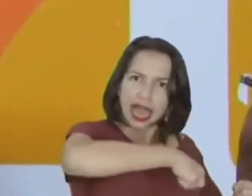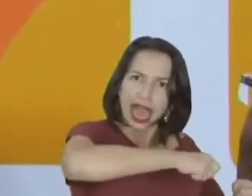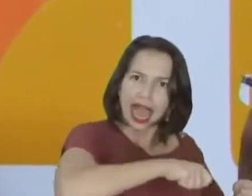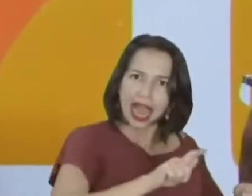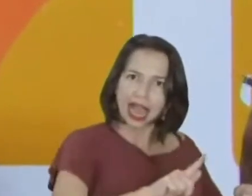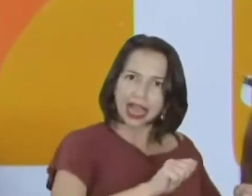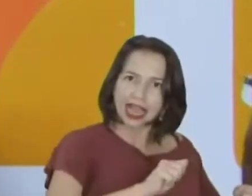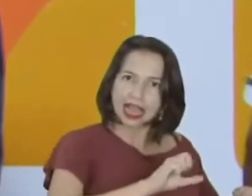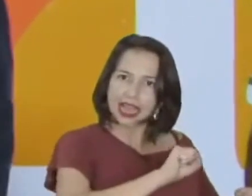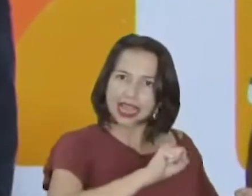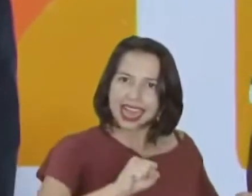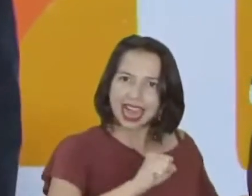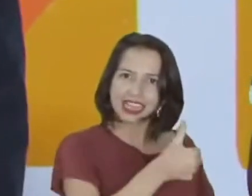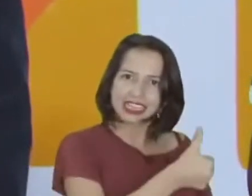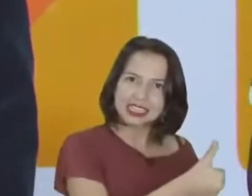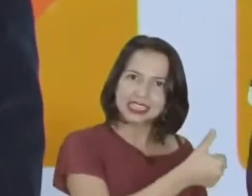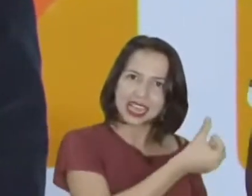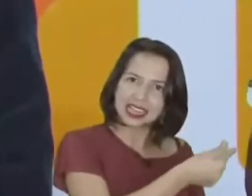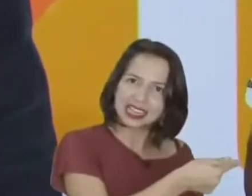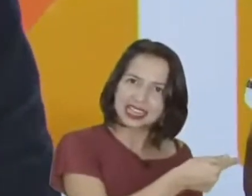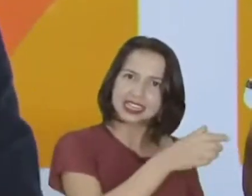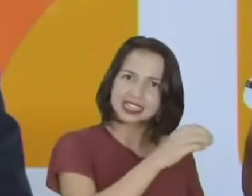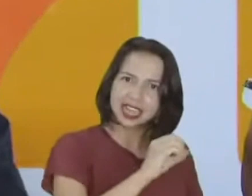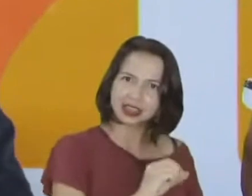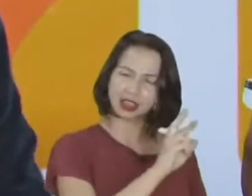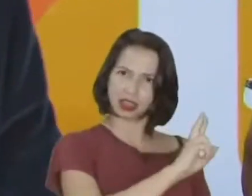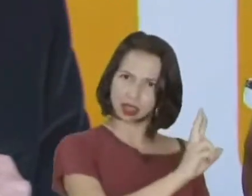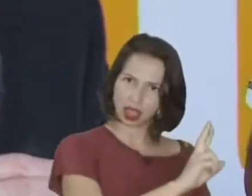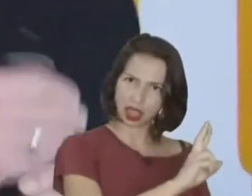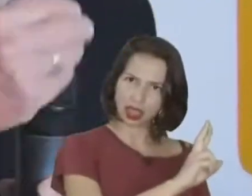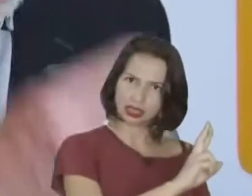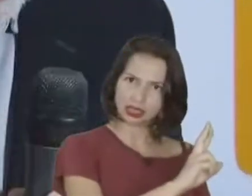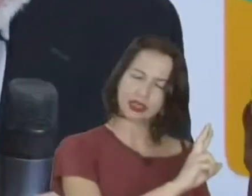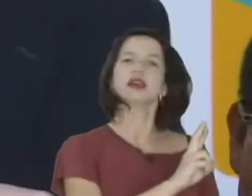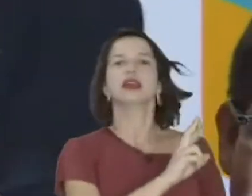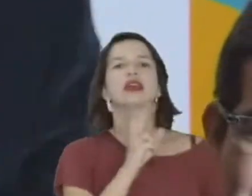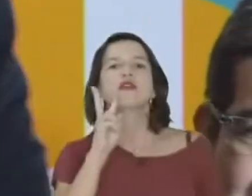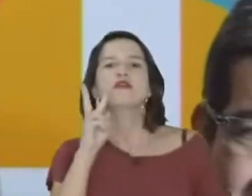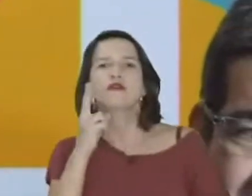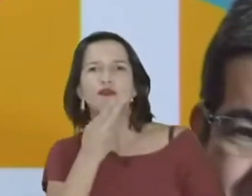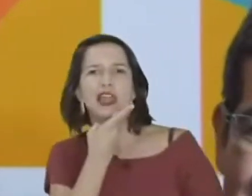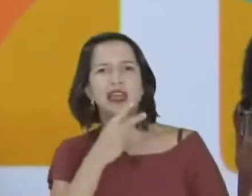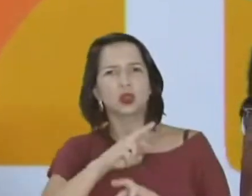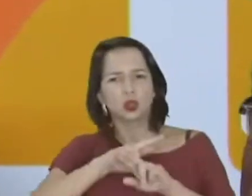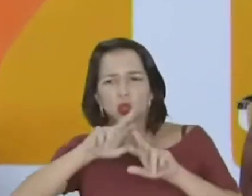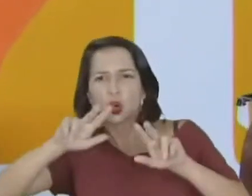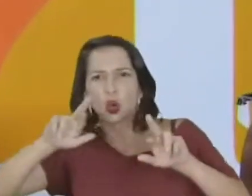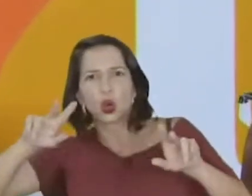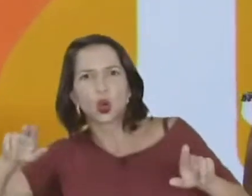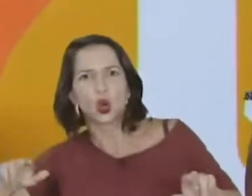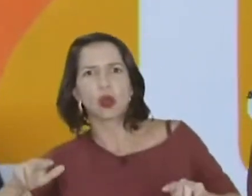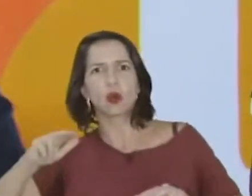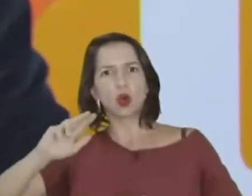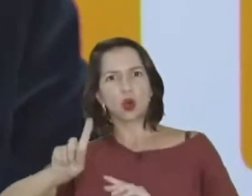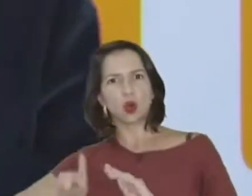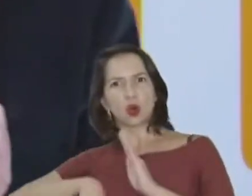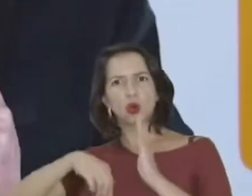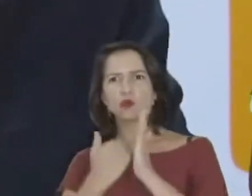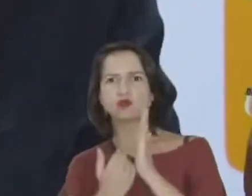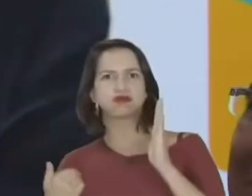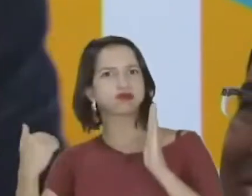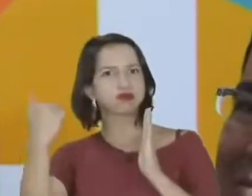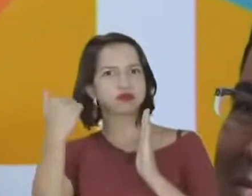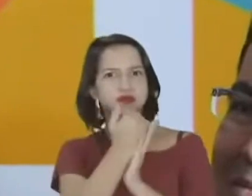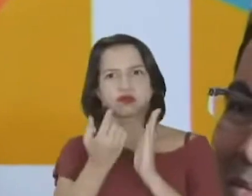aumentou 169% no ano, nós estamos com o povo sem poder comprar carne, sem poder comprar verdura, ou seja, nós estamos com o povo